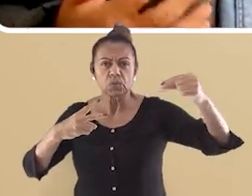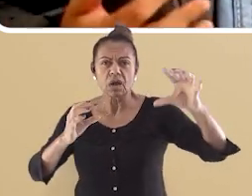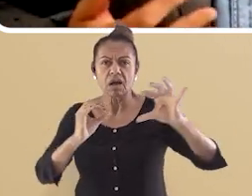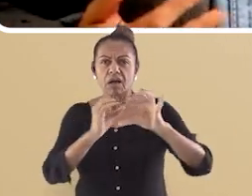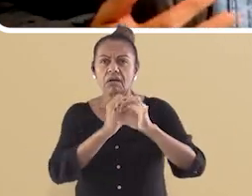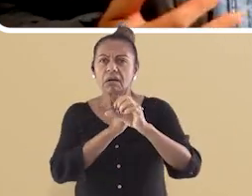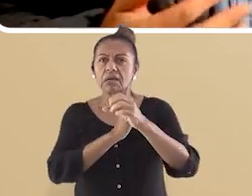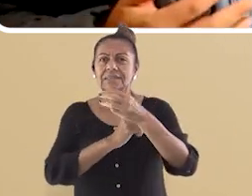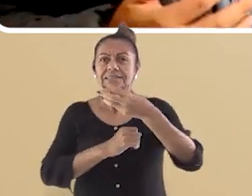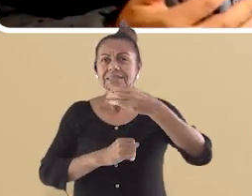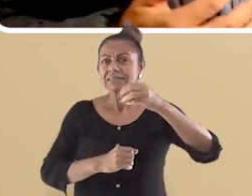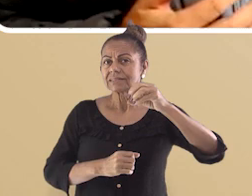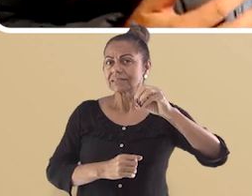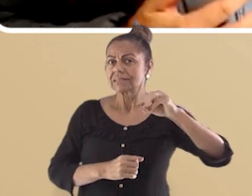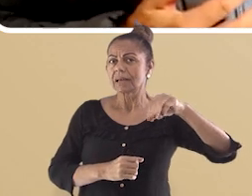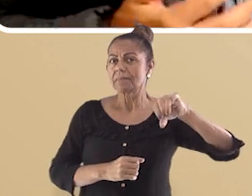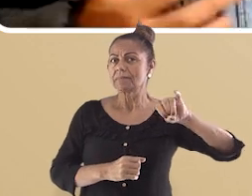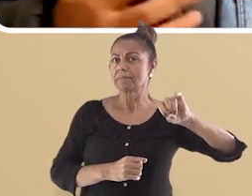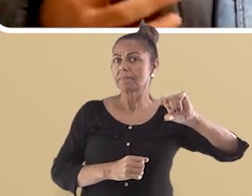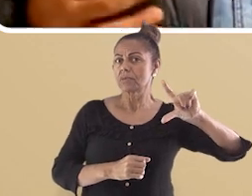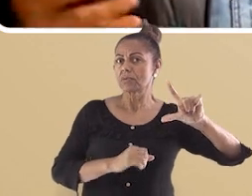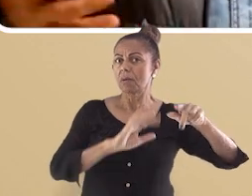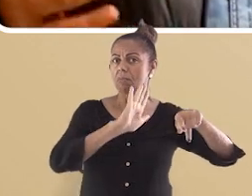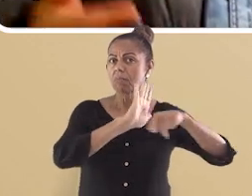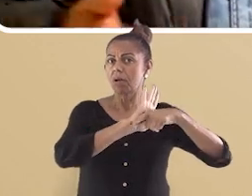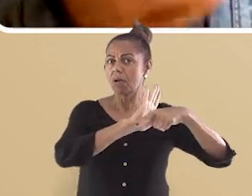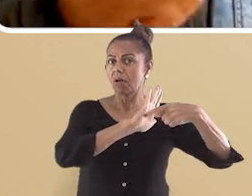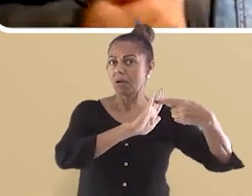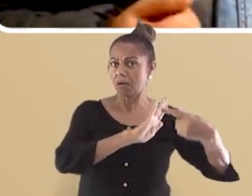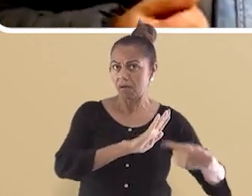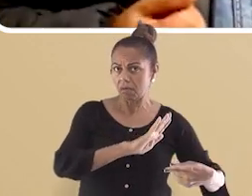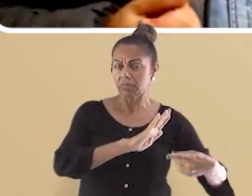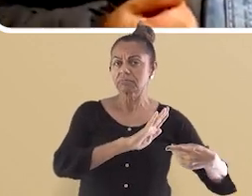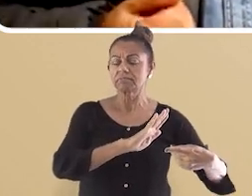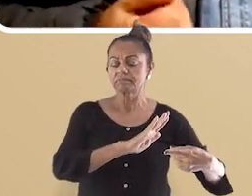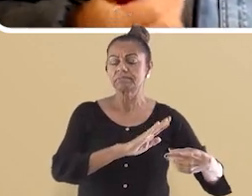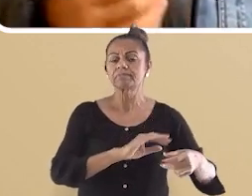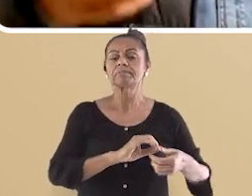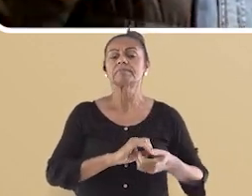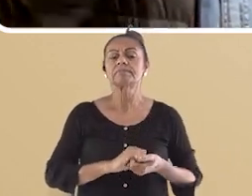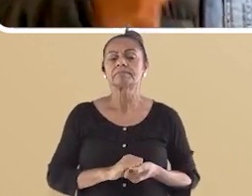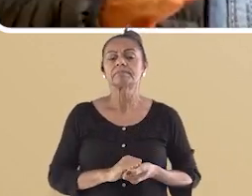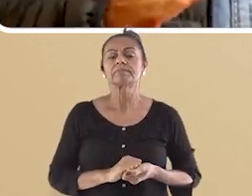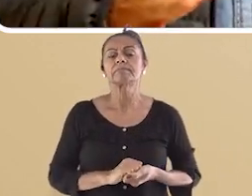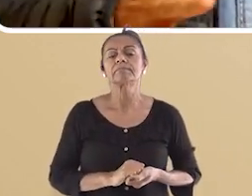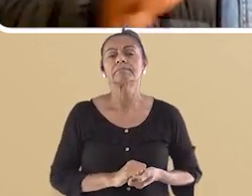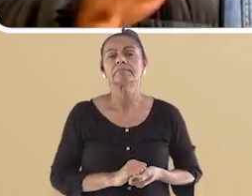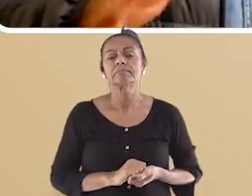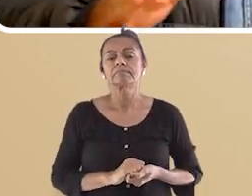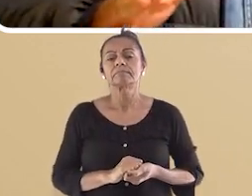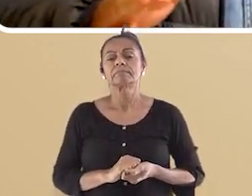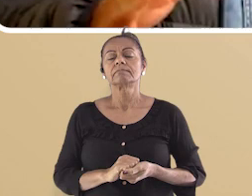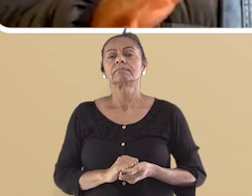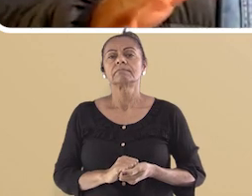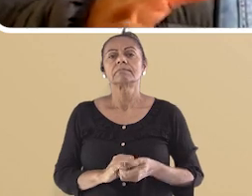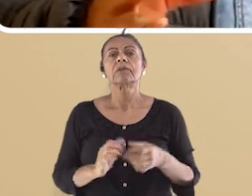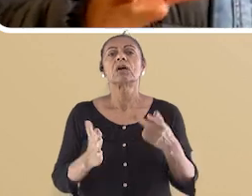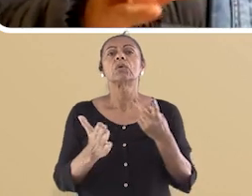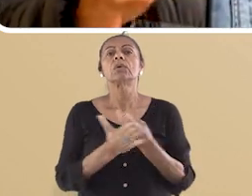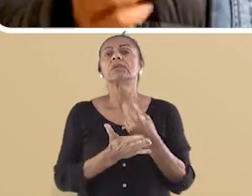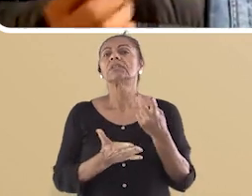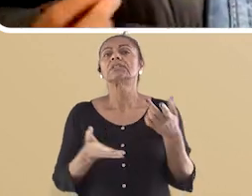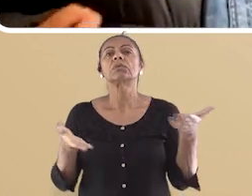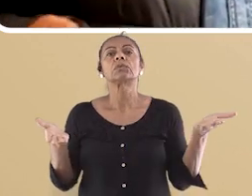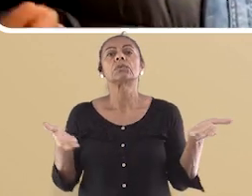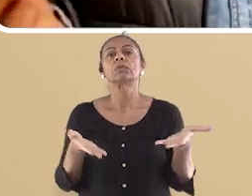condições e características que foram sendo desenvolvidas ao longo da evolução dessa planta. Há pouco tempo, as empresas